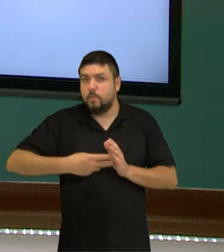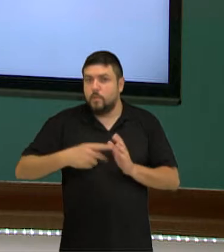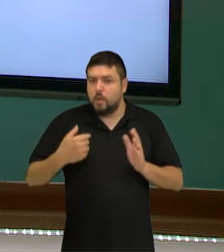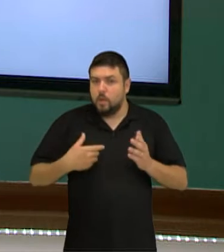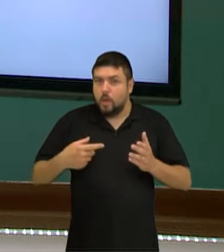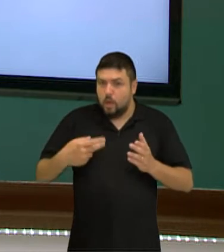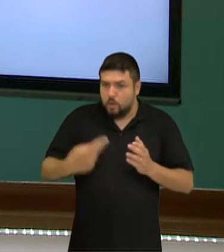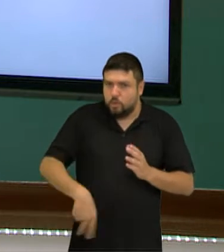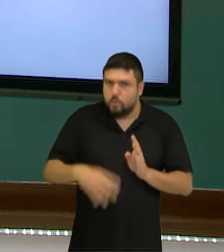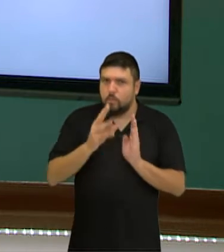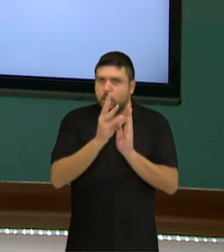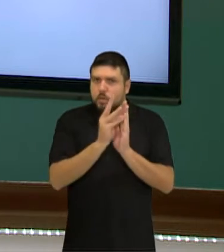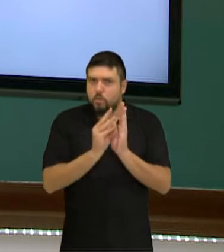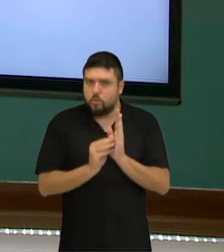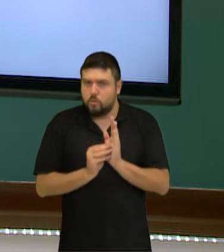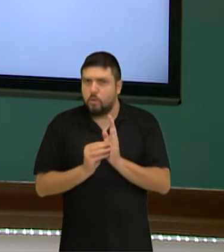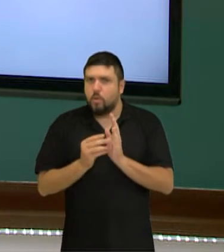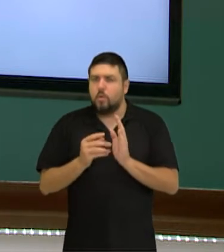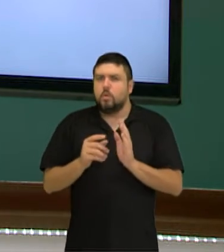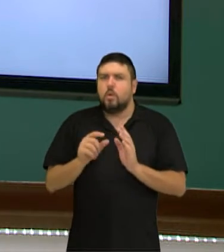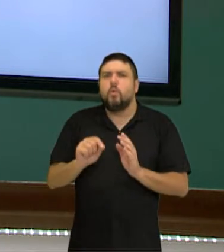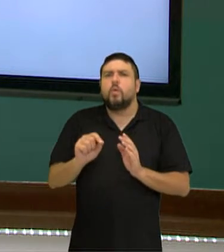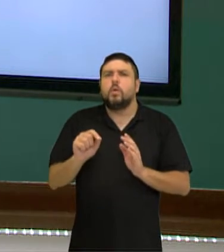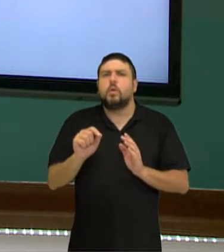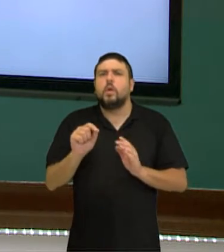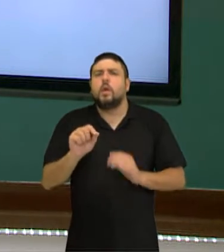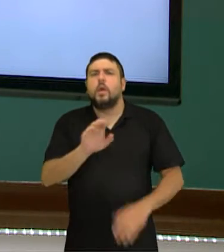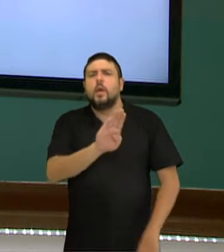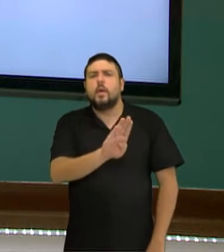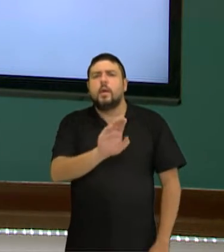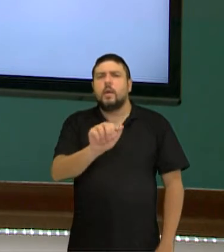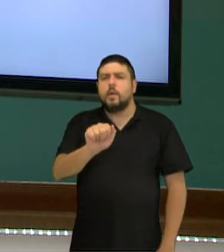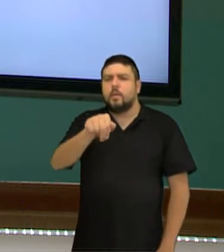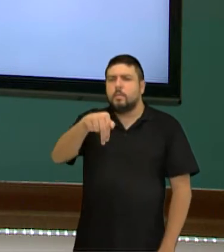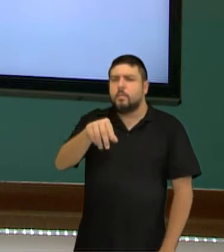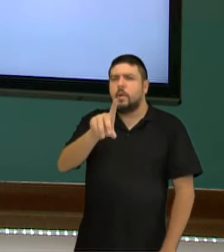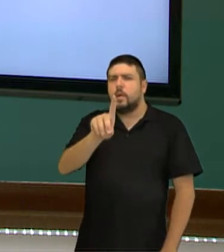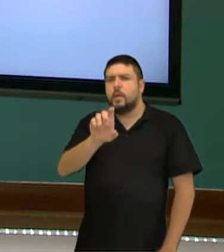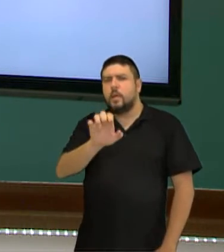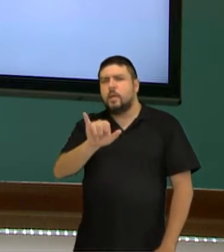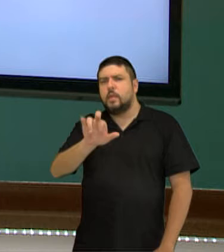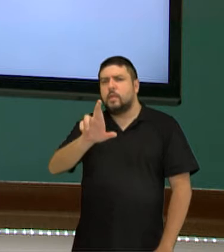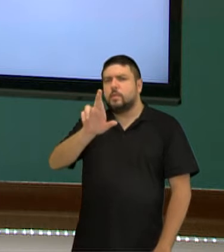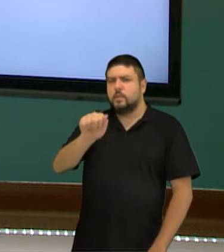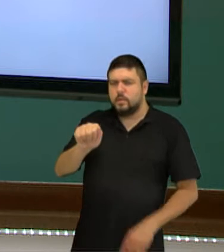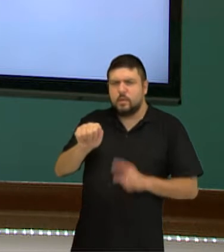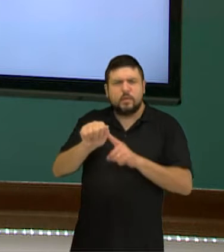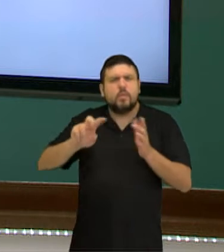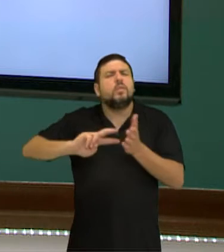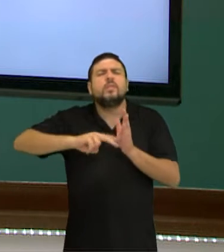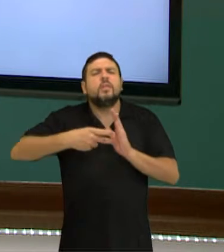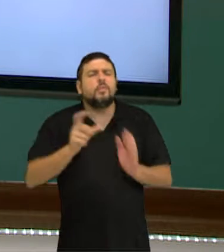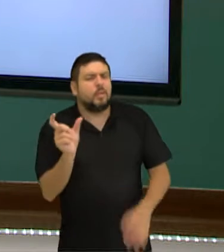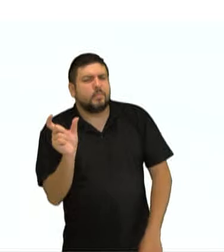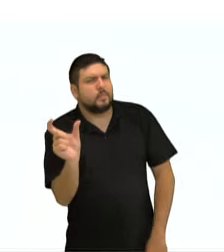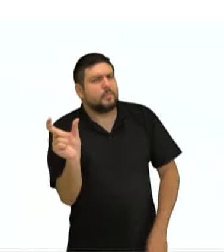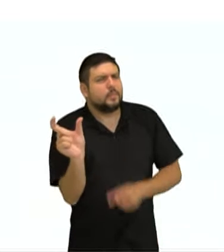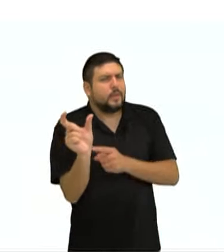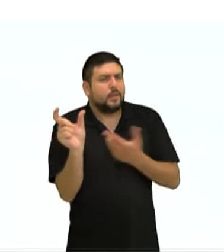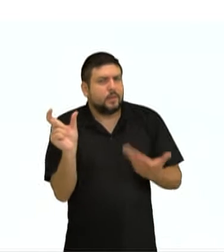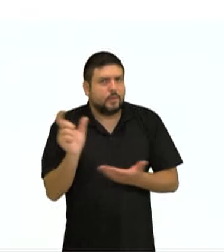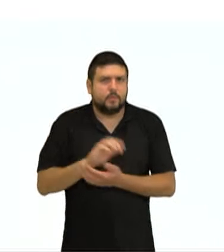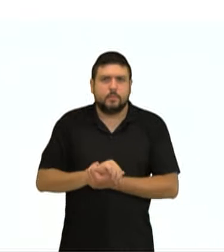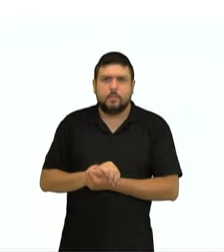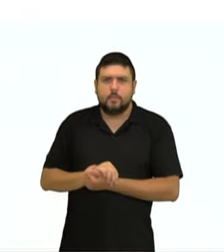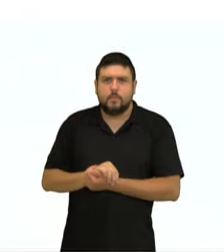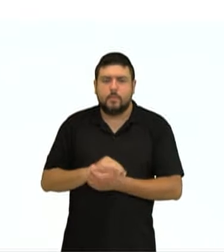de História, uma bandeira? Né? Não aquela bandeira como a bandeira do Brasil, mas para a história, né? Qual é o conteúdo da palavra bandeira?